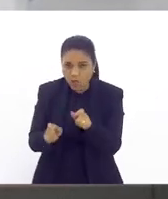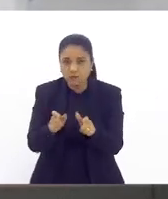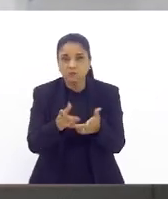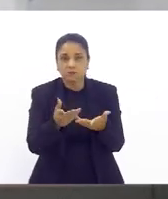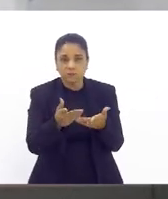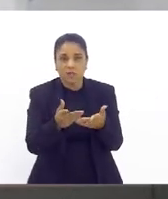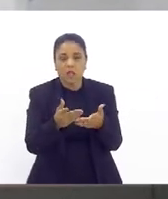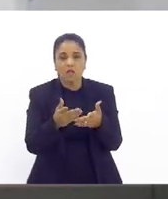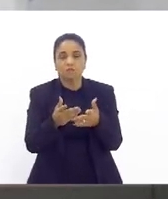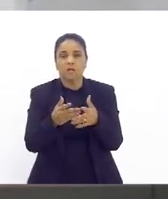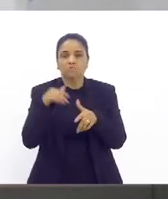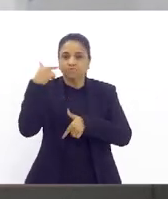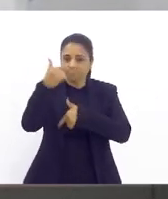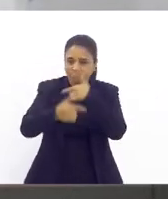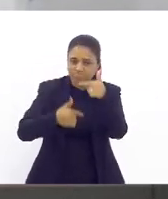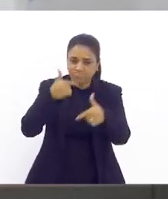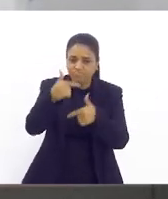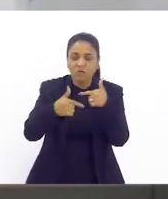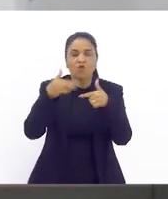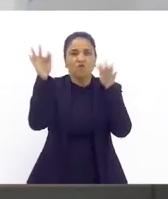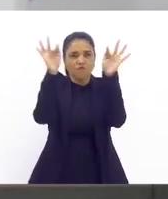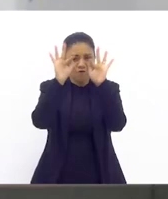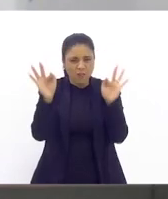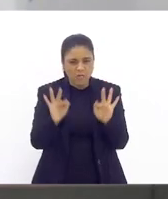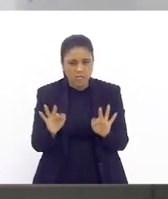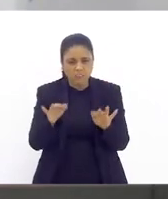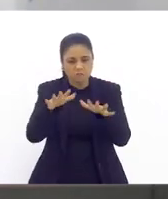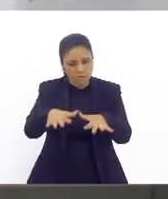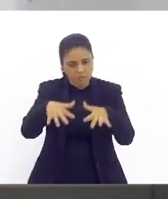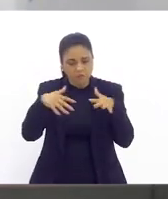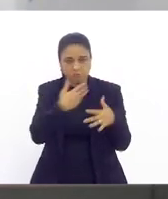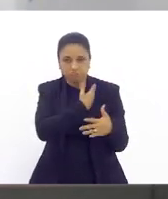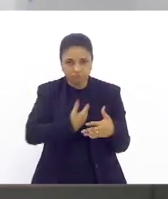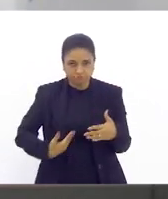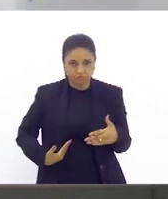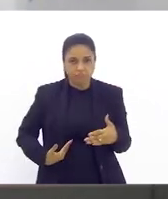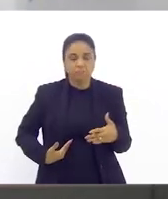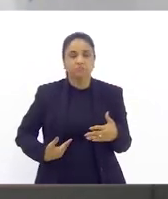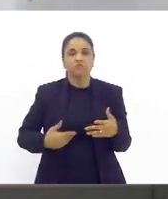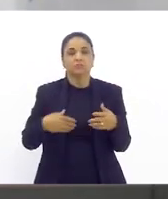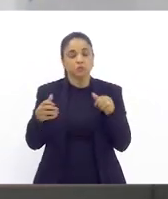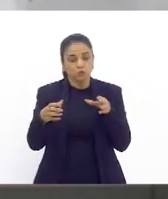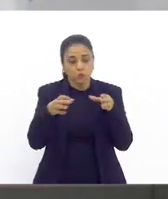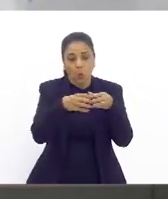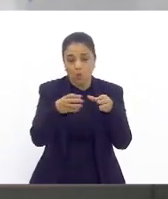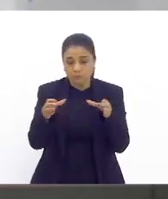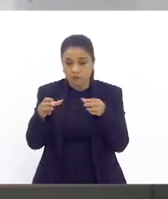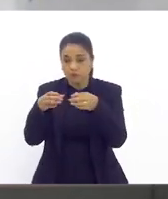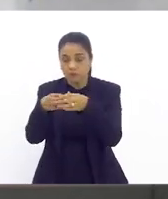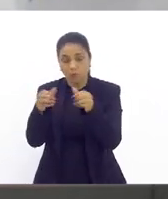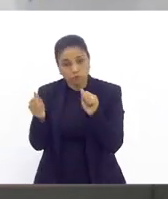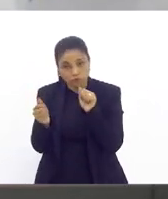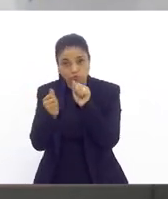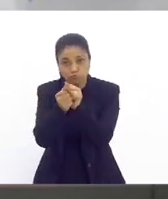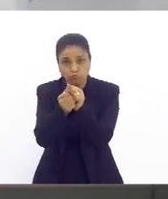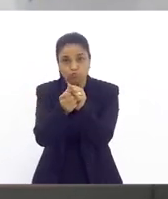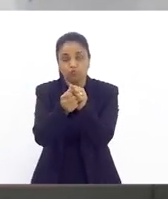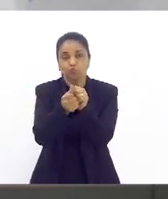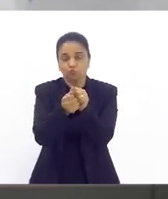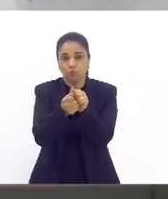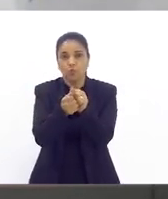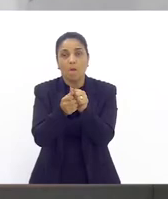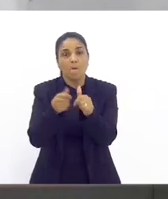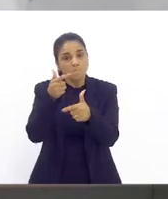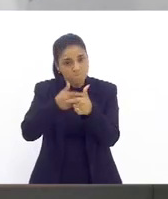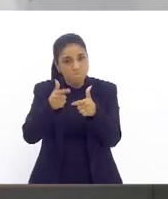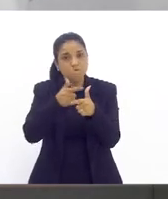da proposição dessa dessa audiência pública com as comissões conjuntas porque a gente é um problema